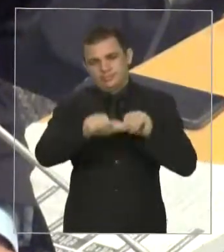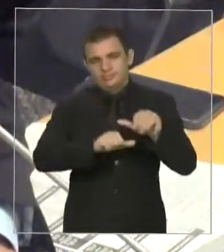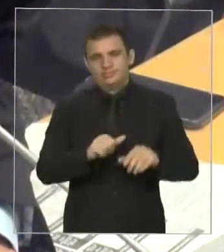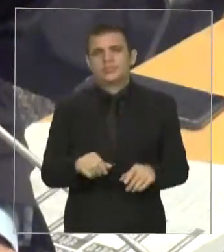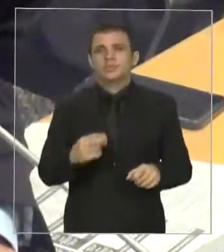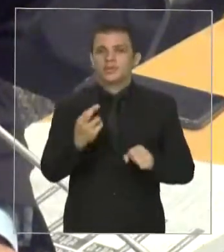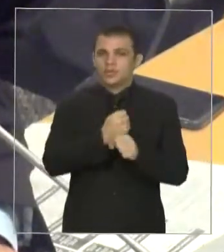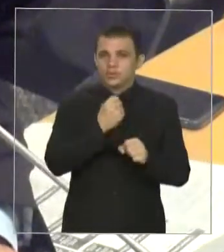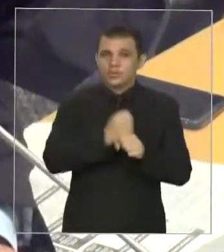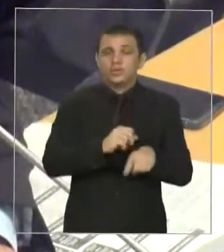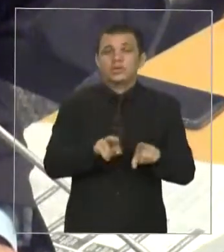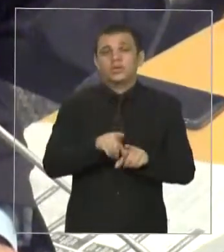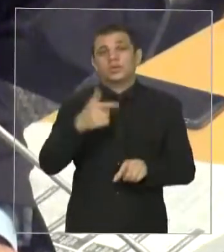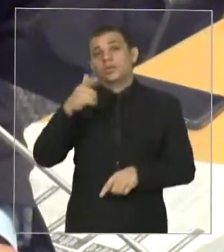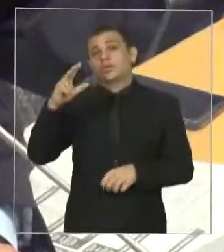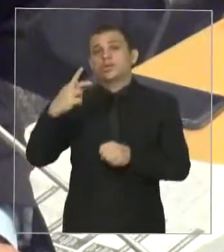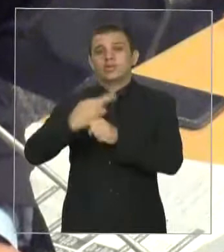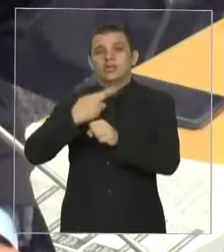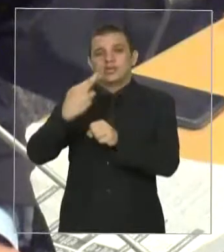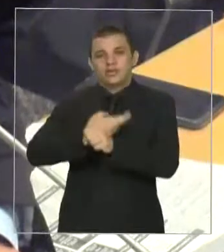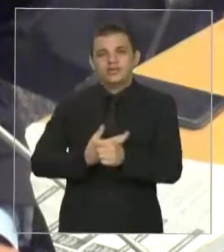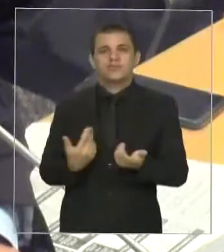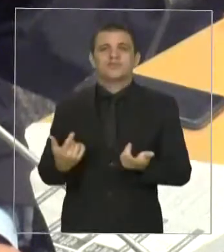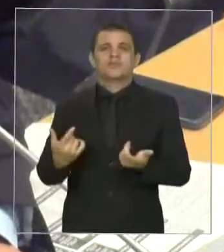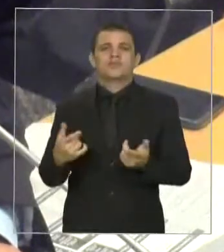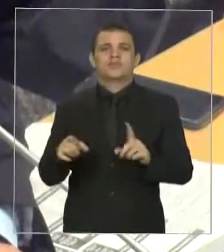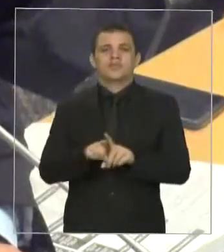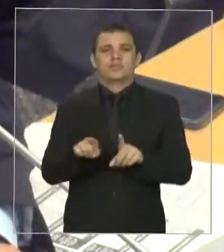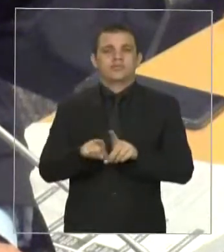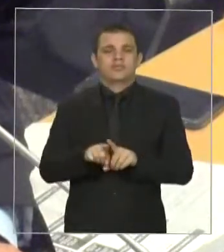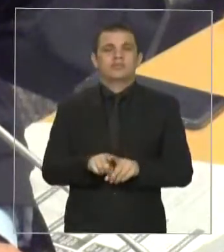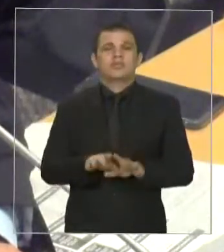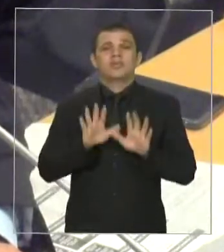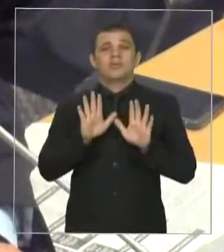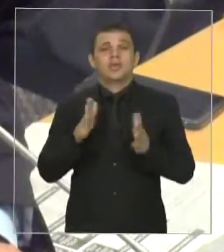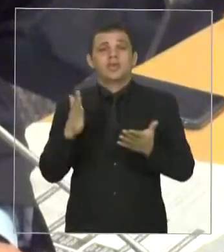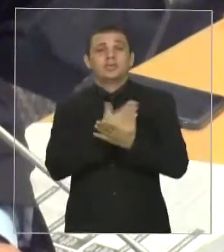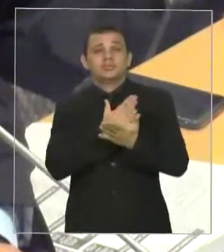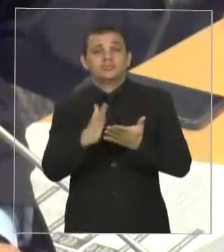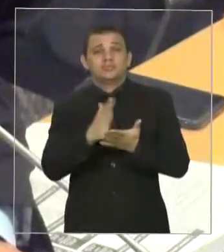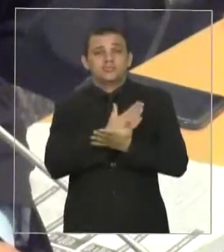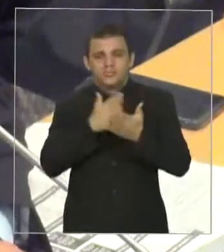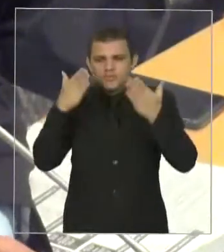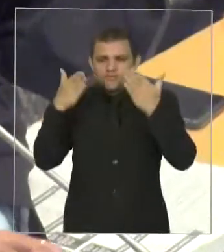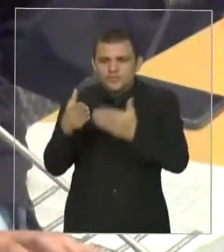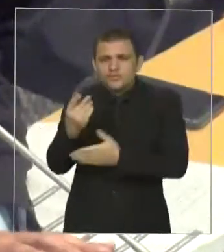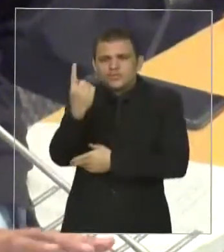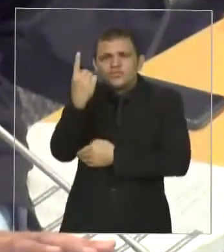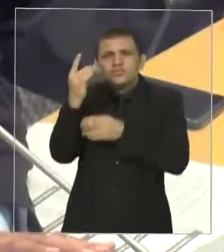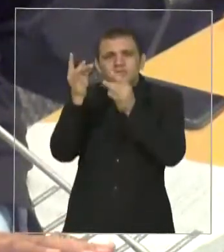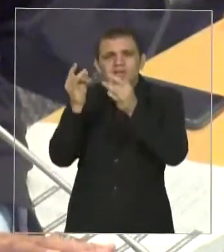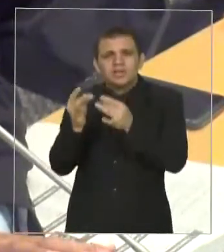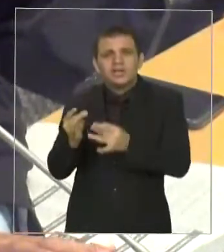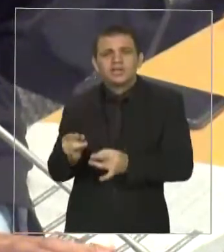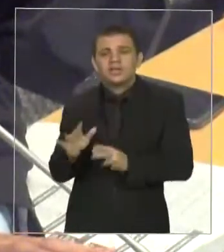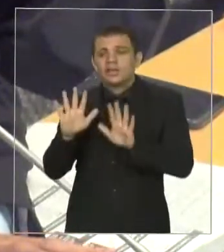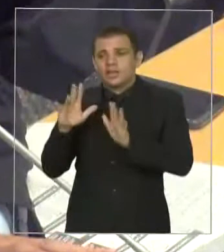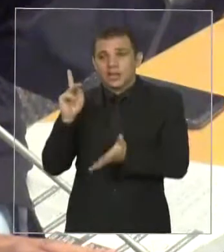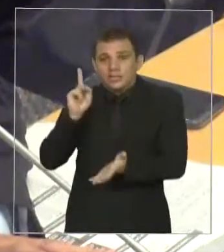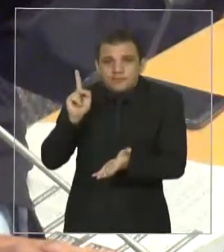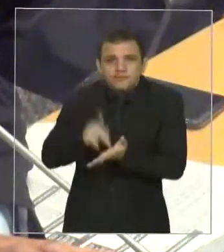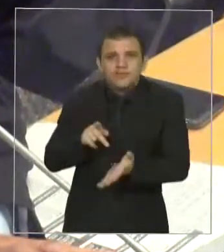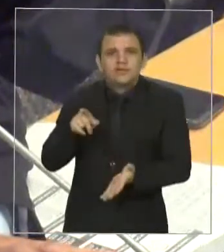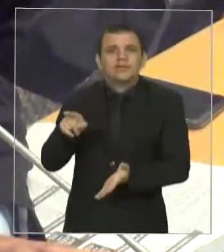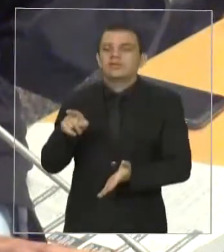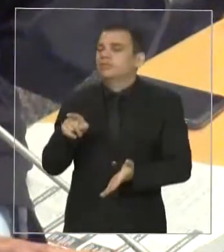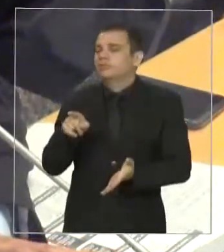reformas e reconstruções, mas às vezes pegam alguns pontos e não necessariamente com a verdade estando